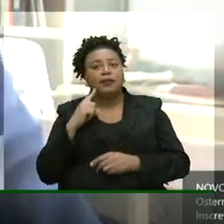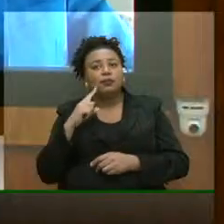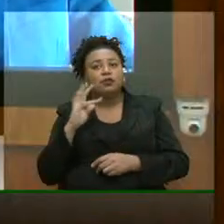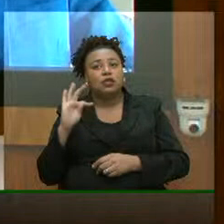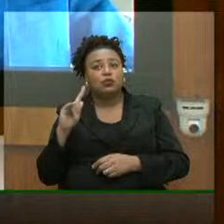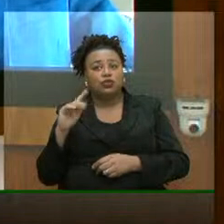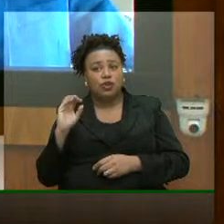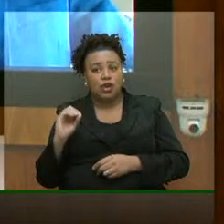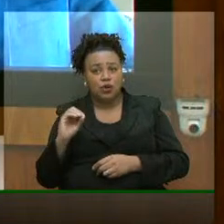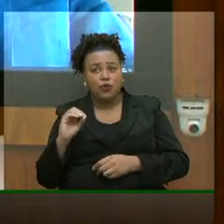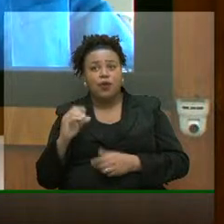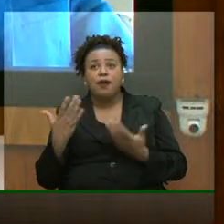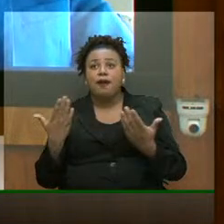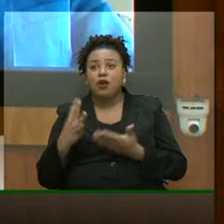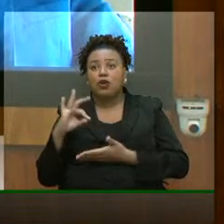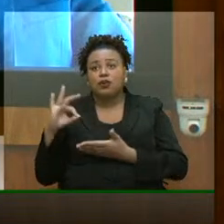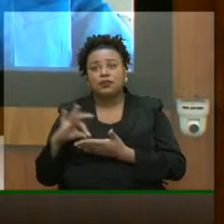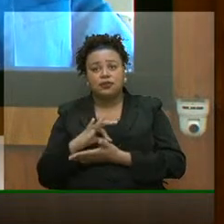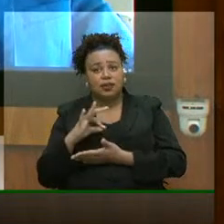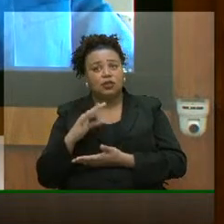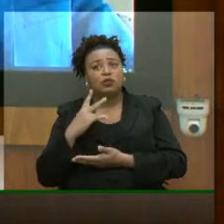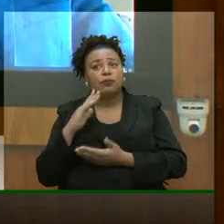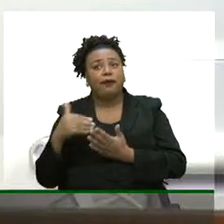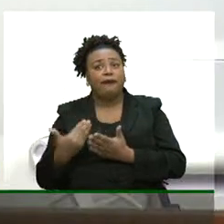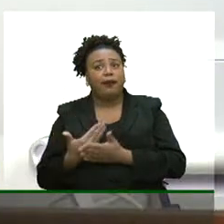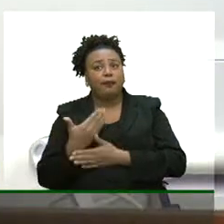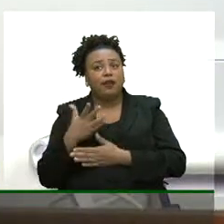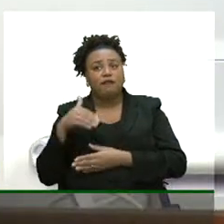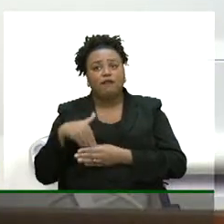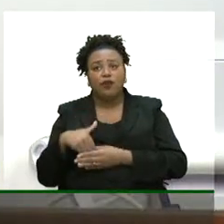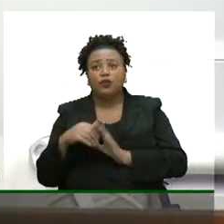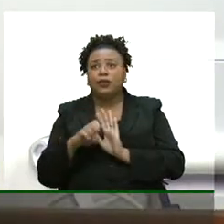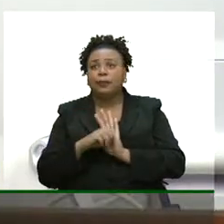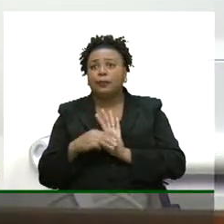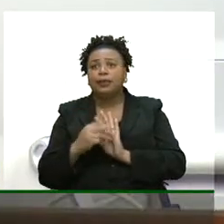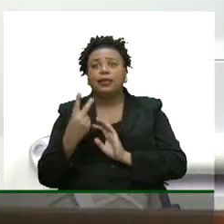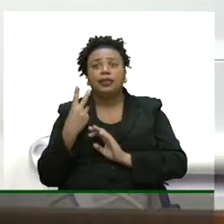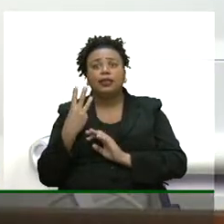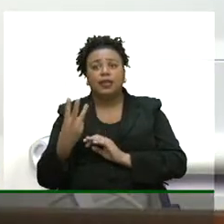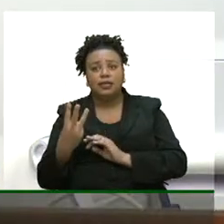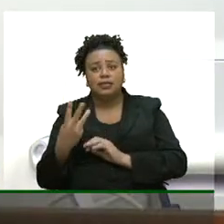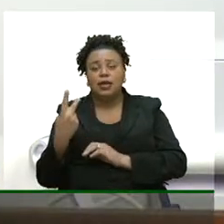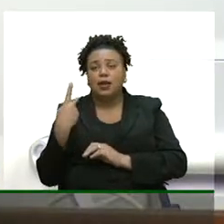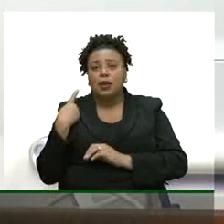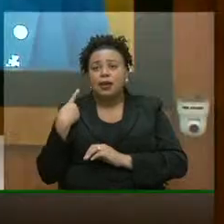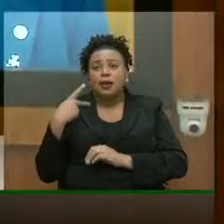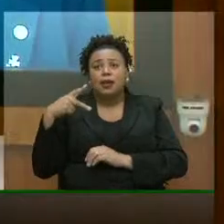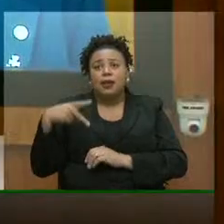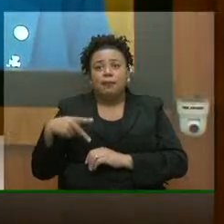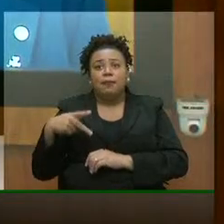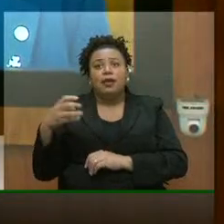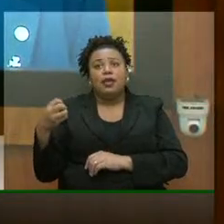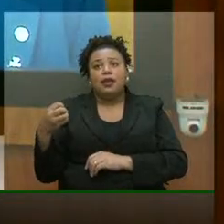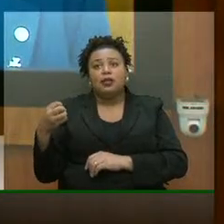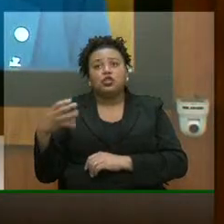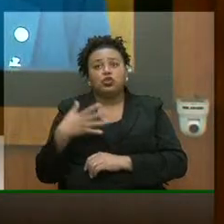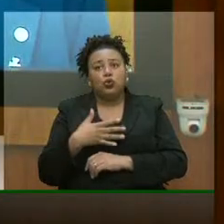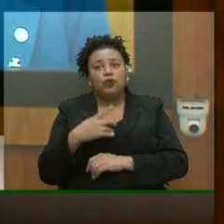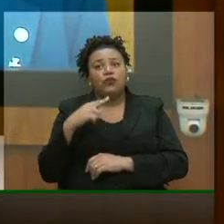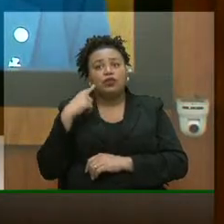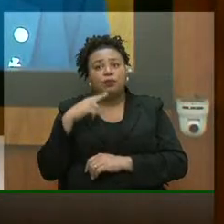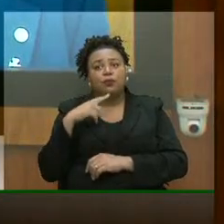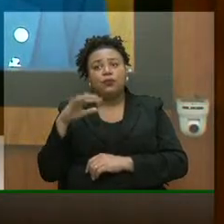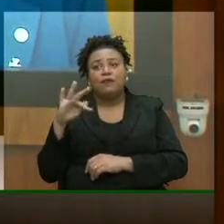Simão. Agora inscrito para encaminhar a emenda de número 3 pela bancada do Partido Novo, o deputado